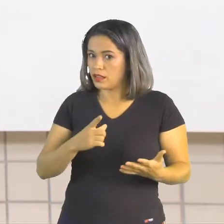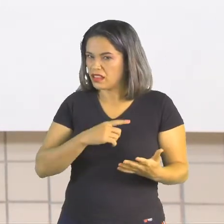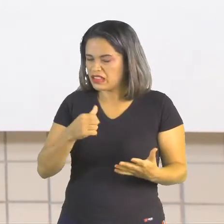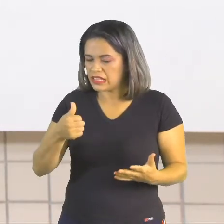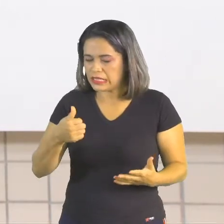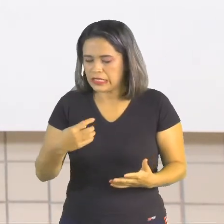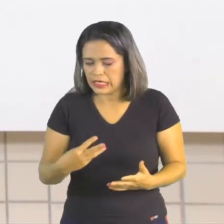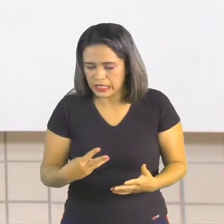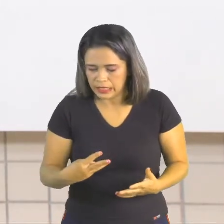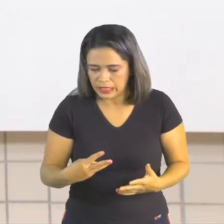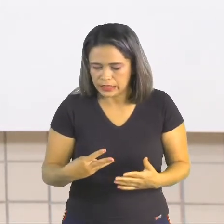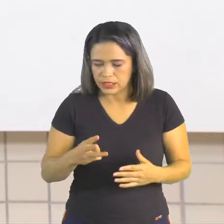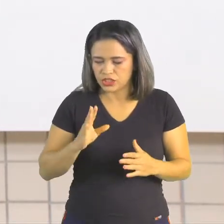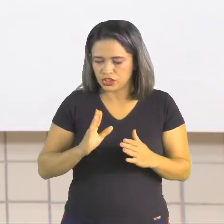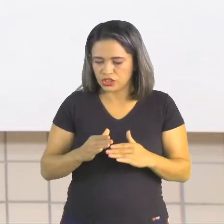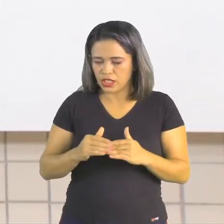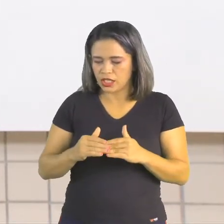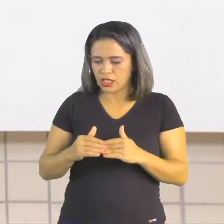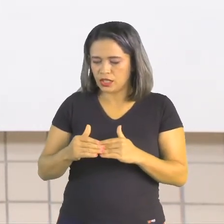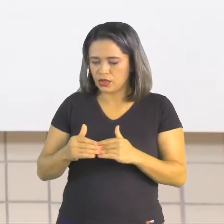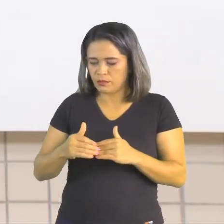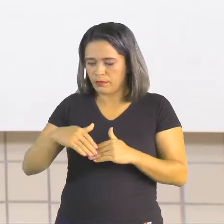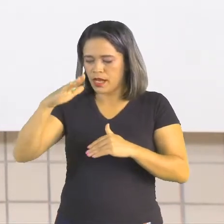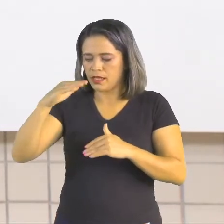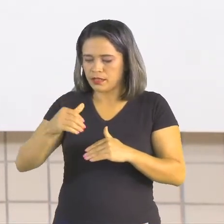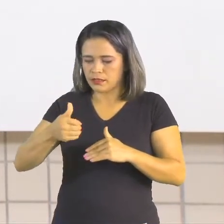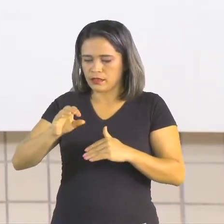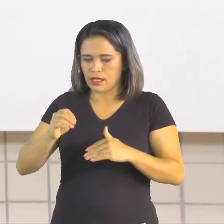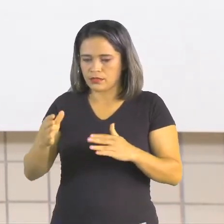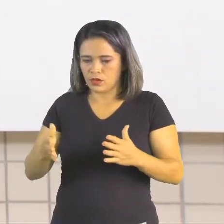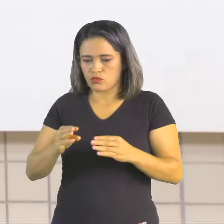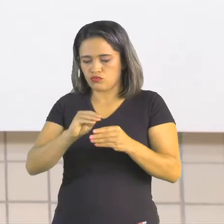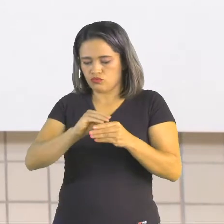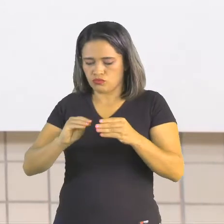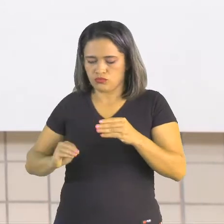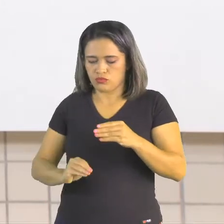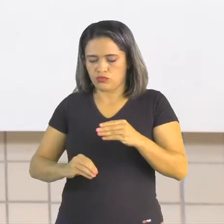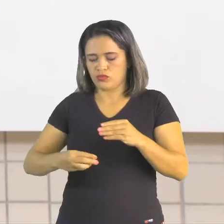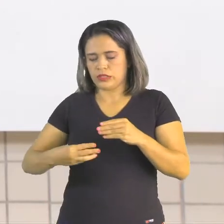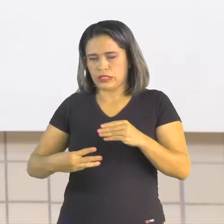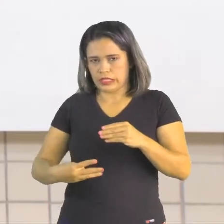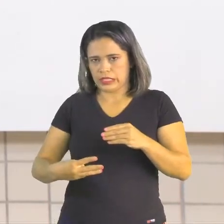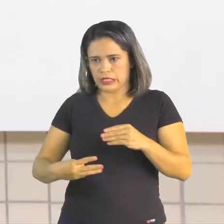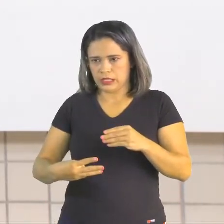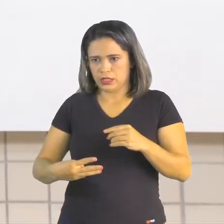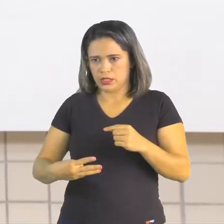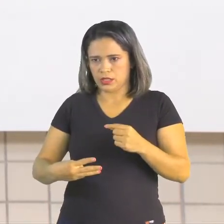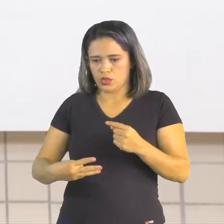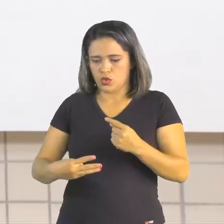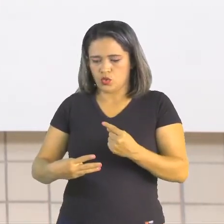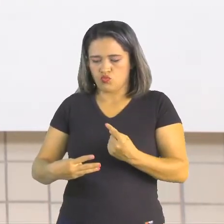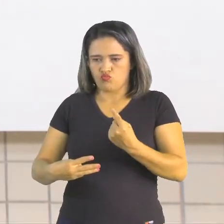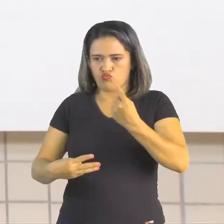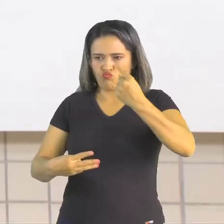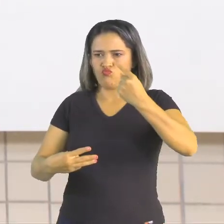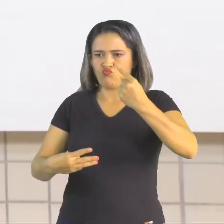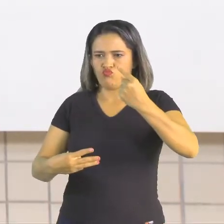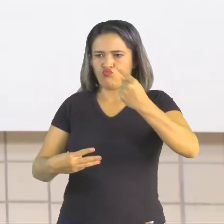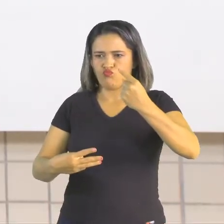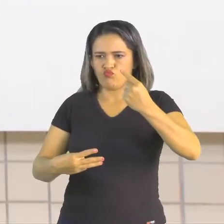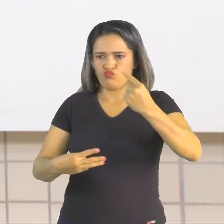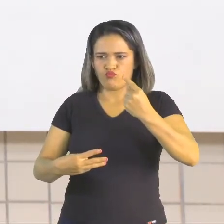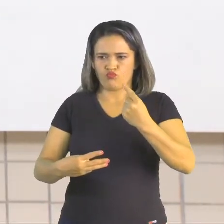13 ultrapassou o 10. Então vai ficar o 3 e a gente sobe o número